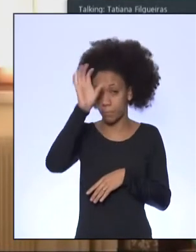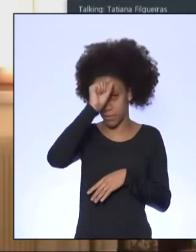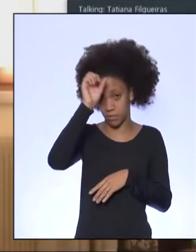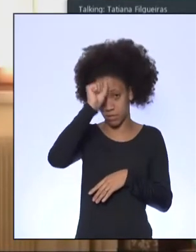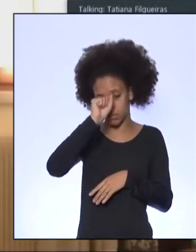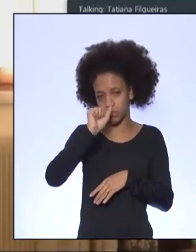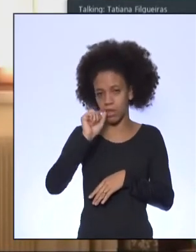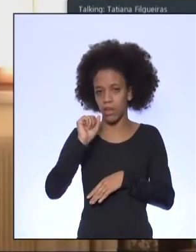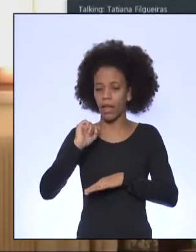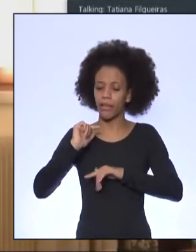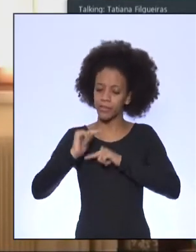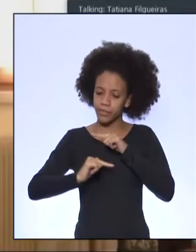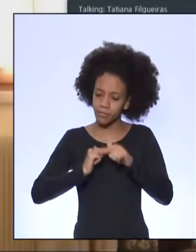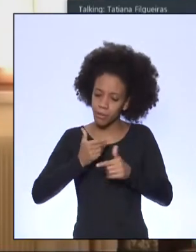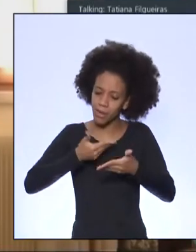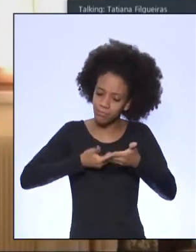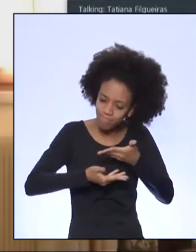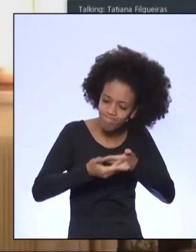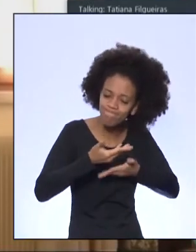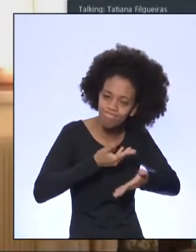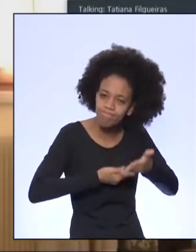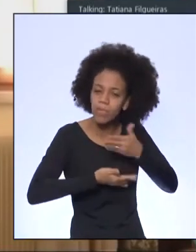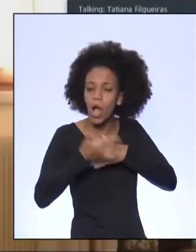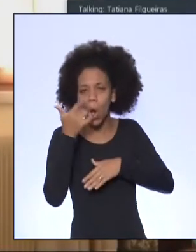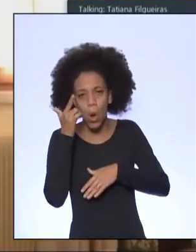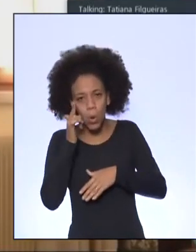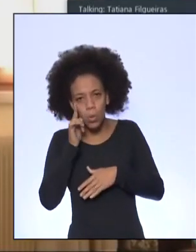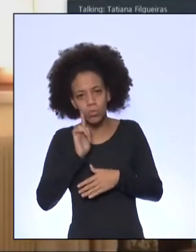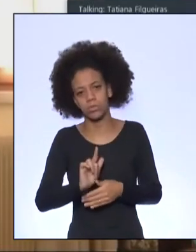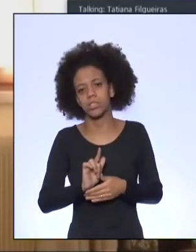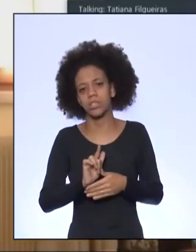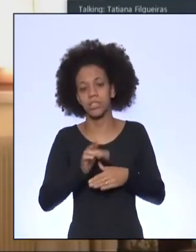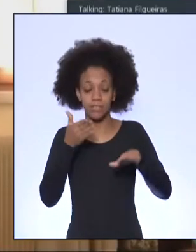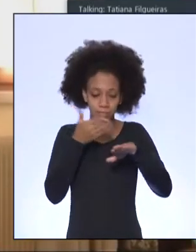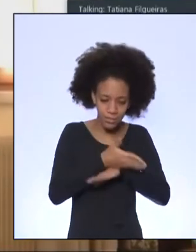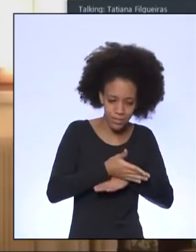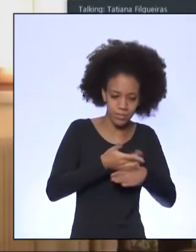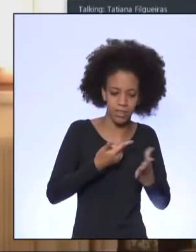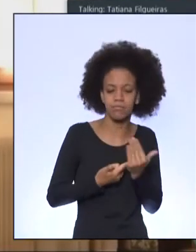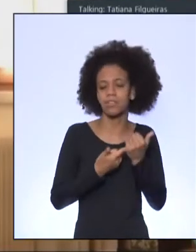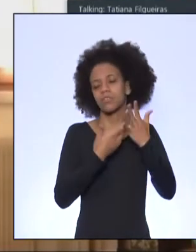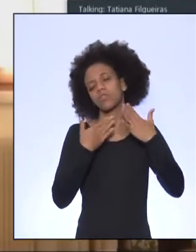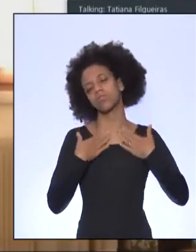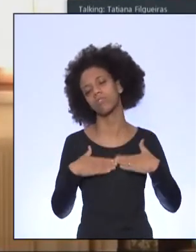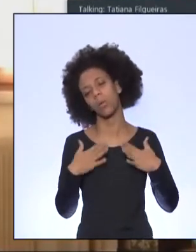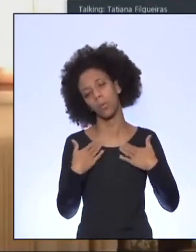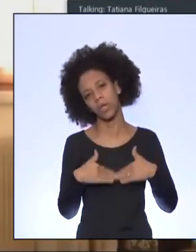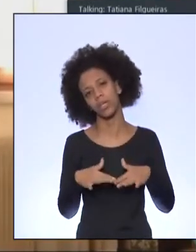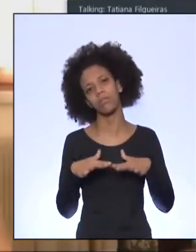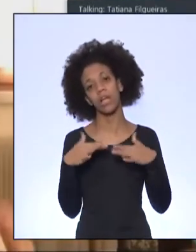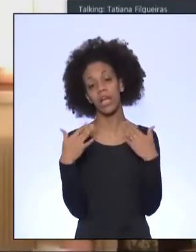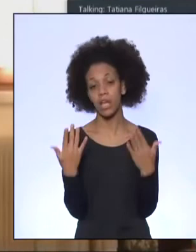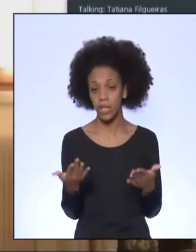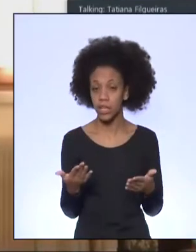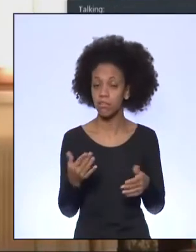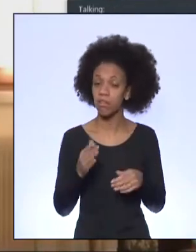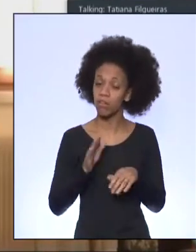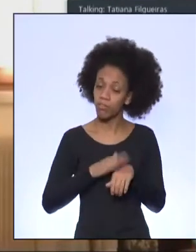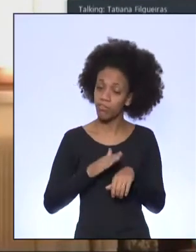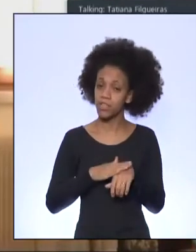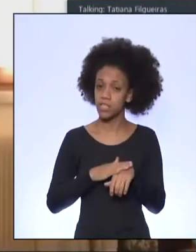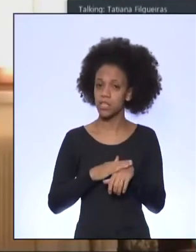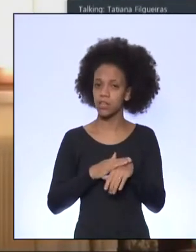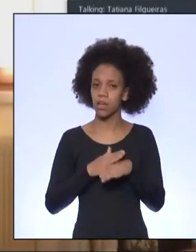mais colaborativamente, de conseguir ficar em paz com a tecnologia, né? E fazer com que ela